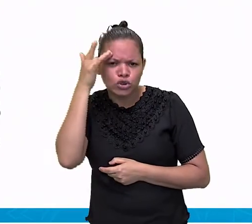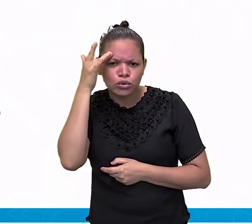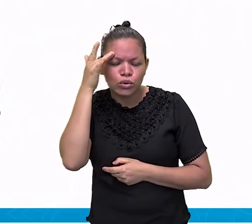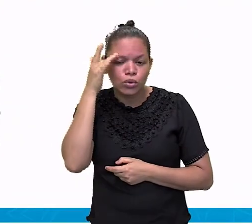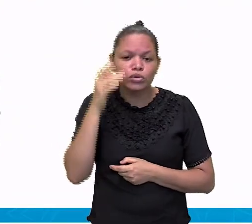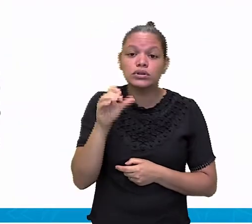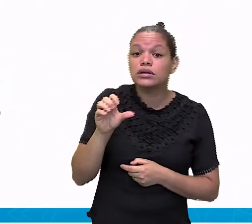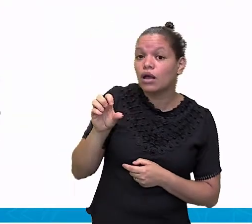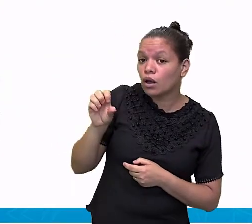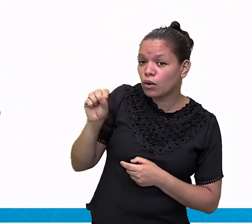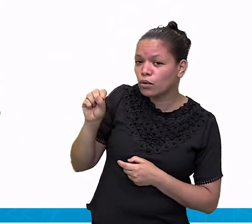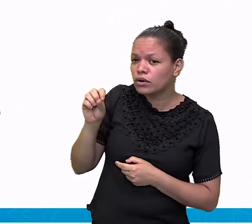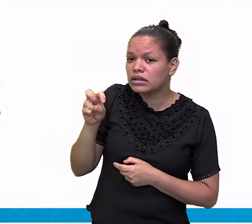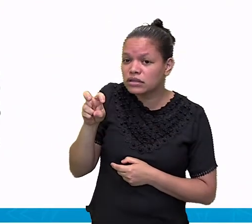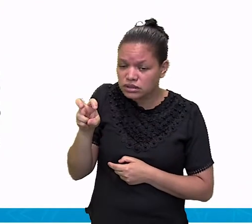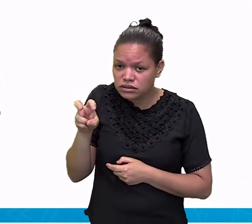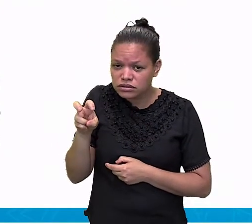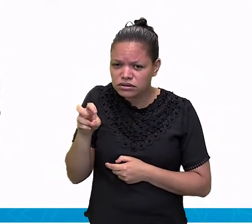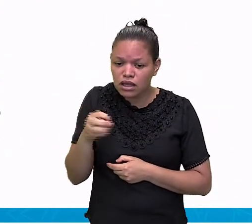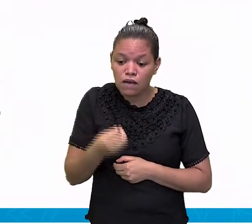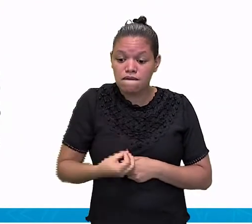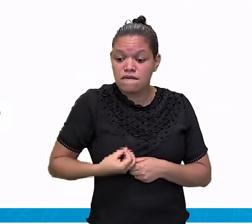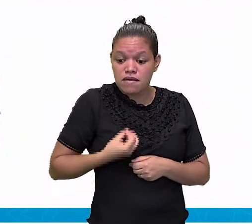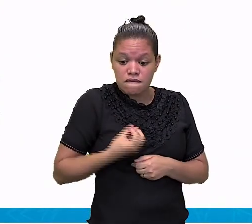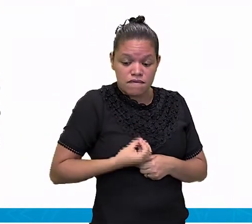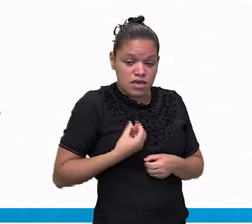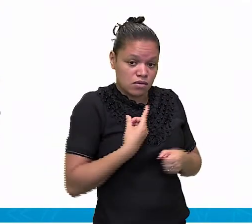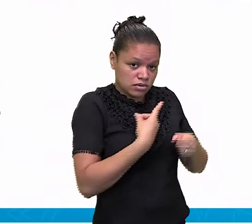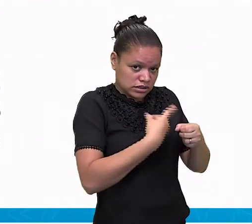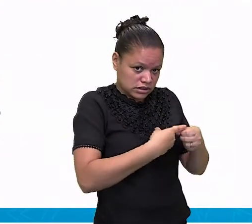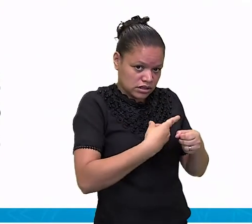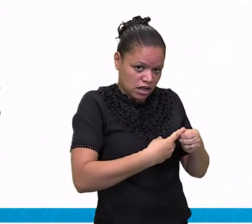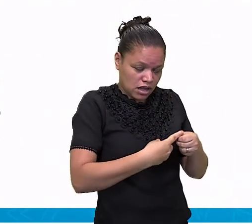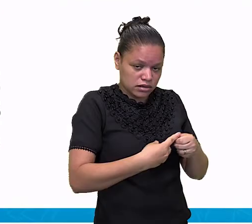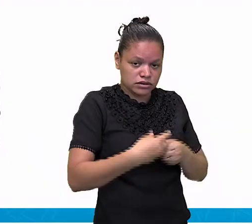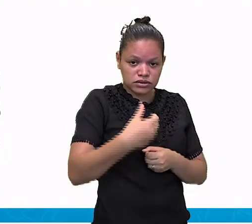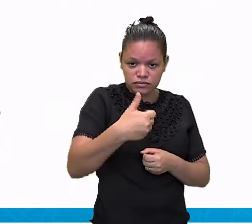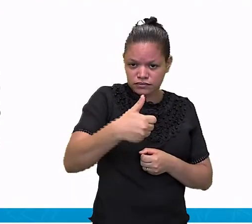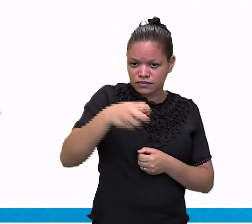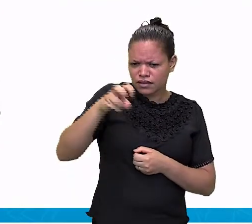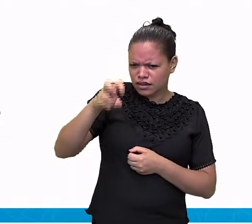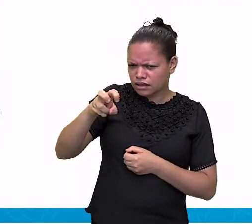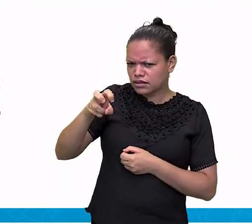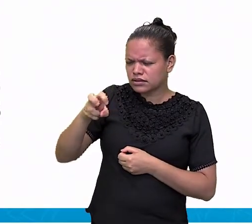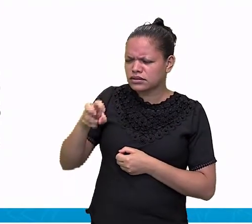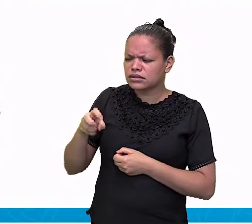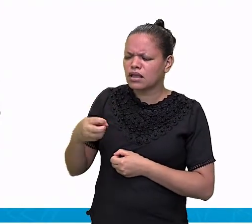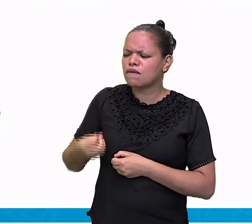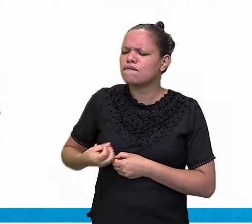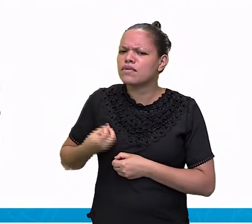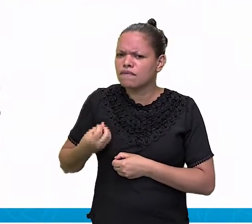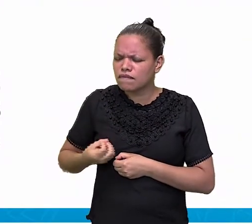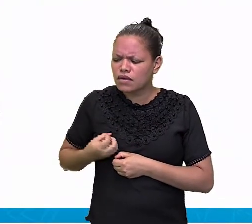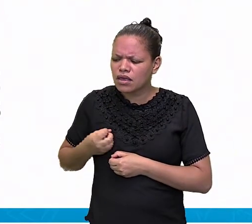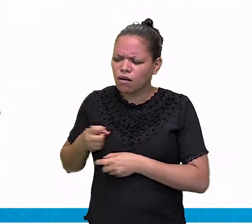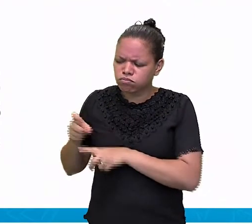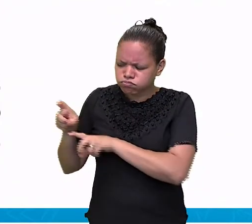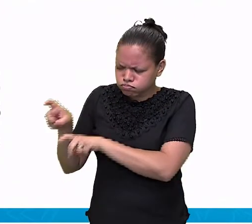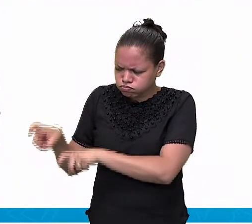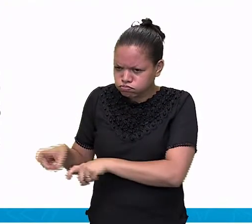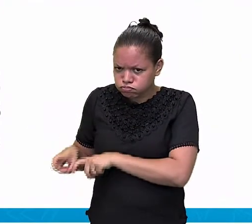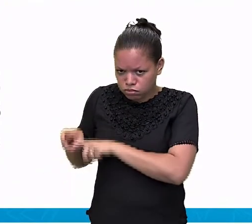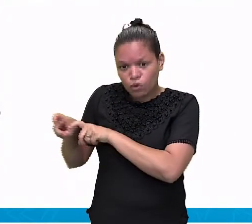áreas urbanas, e 15 viviam em áreas rurais. Então nós temos aqui uma